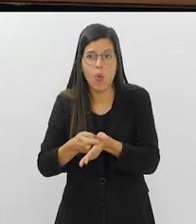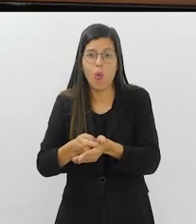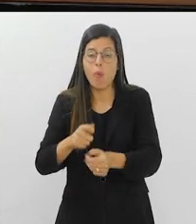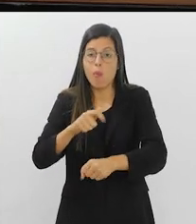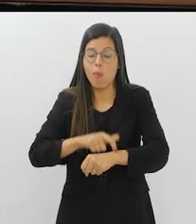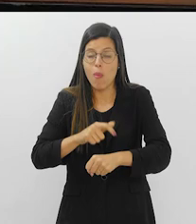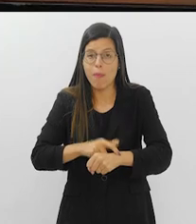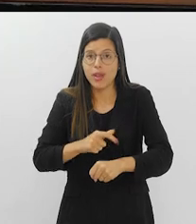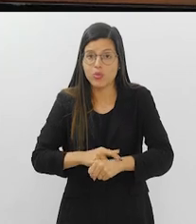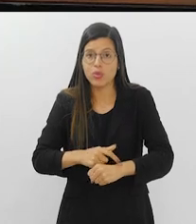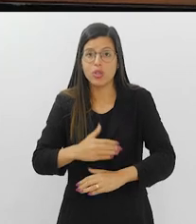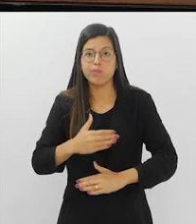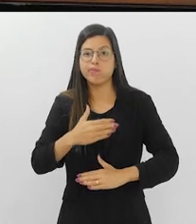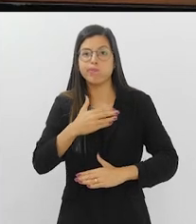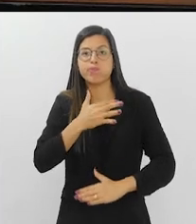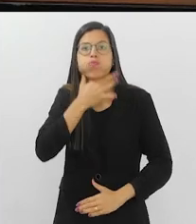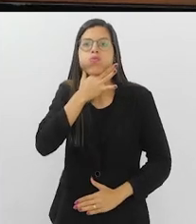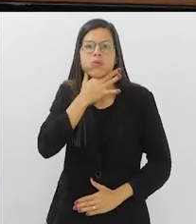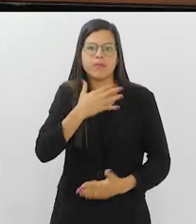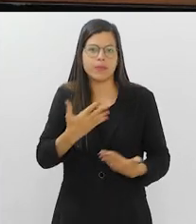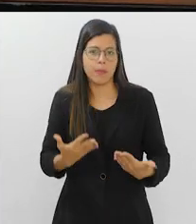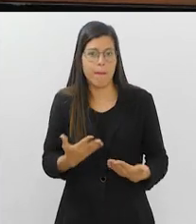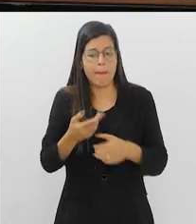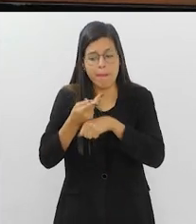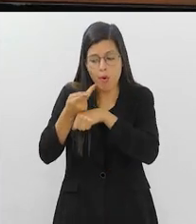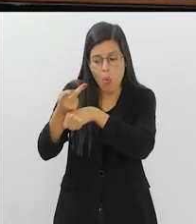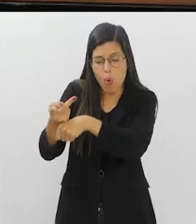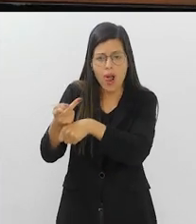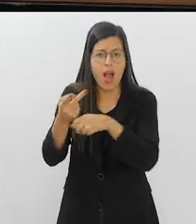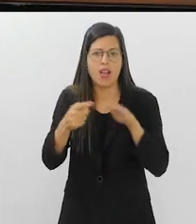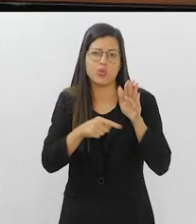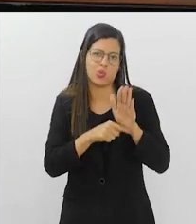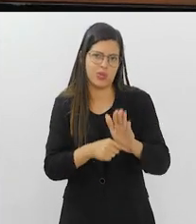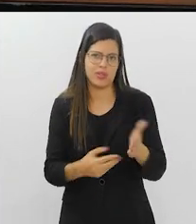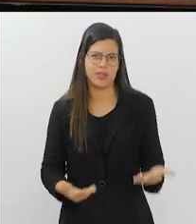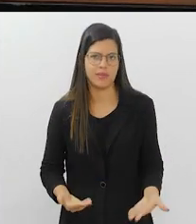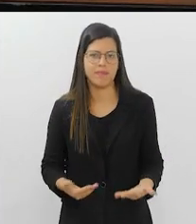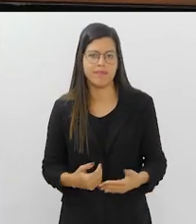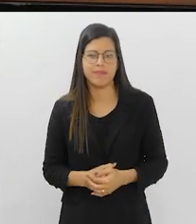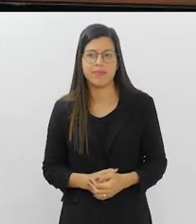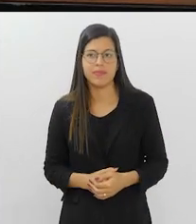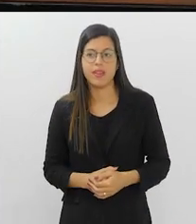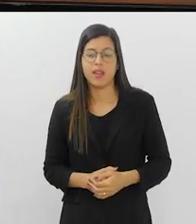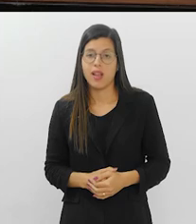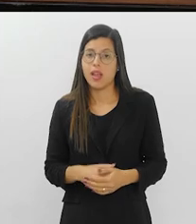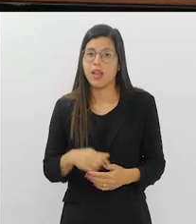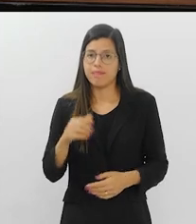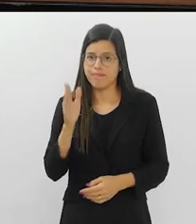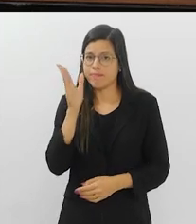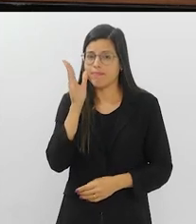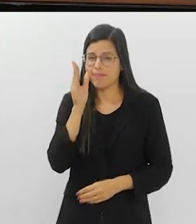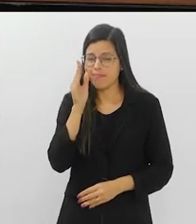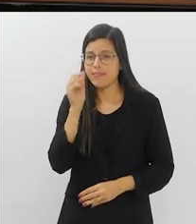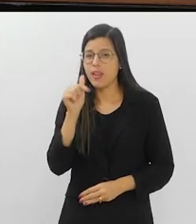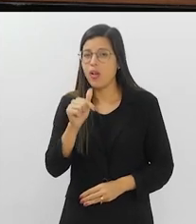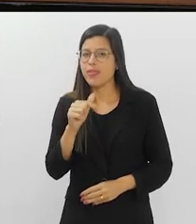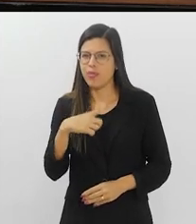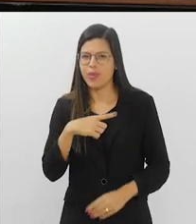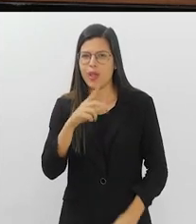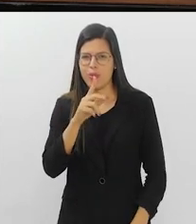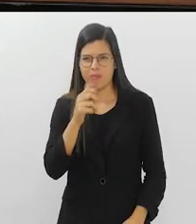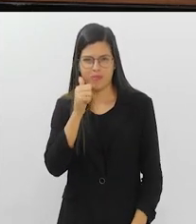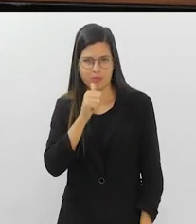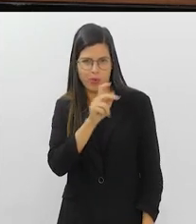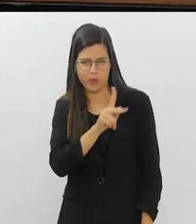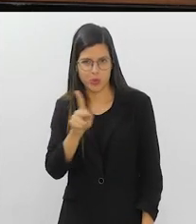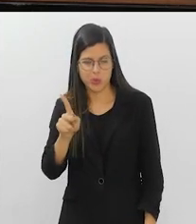de insustentabilidade para eventualmente buscar ajuda, né? E aí, é curioso, porque eu tenho uma